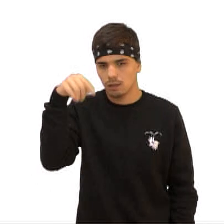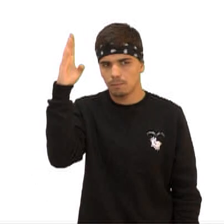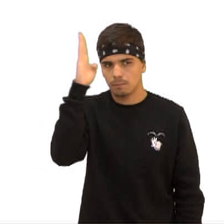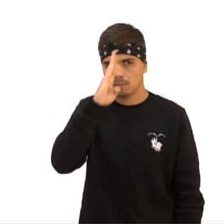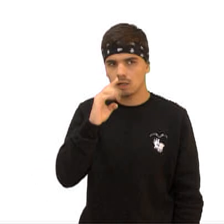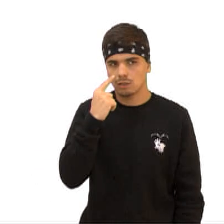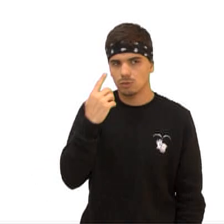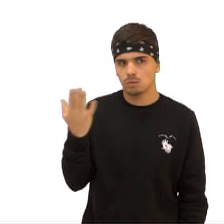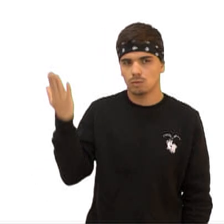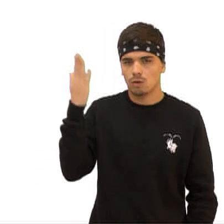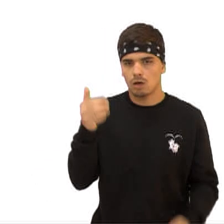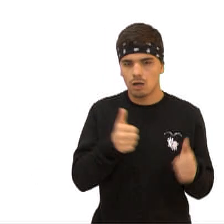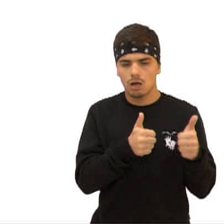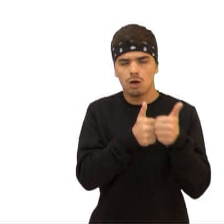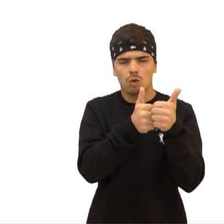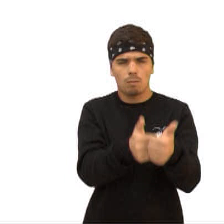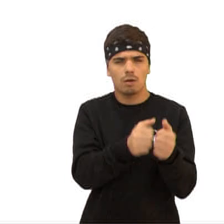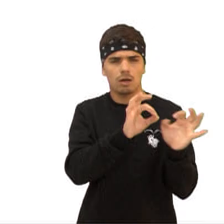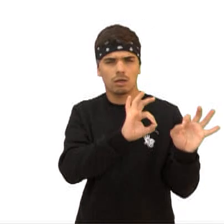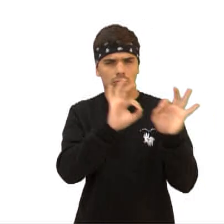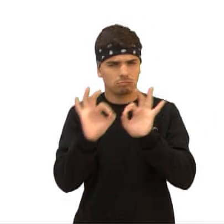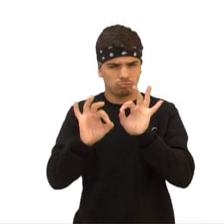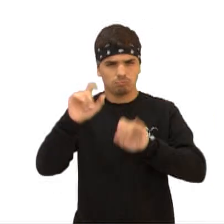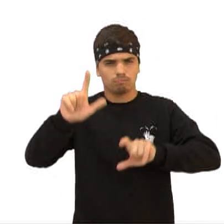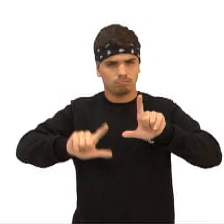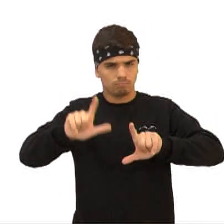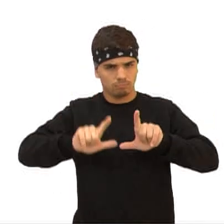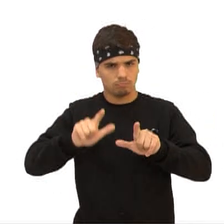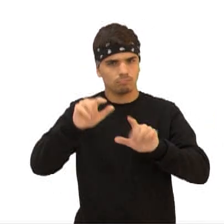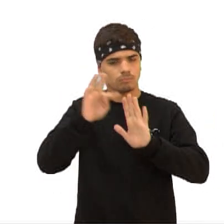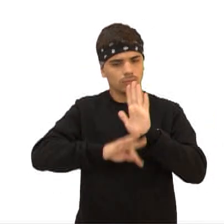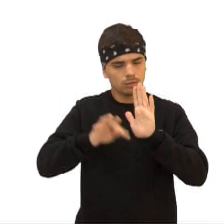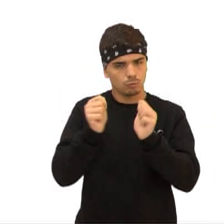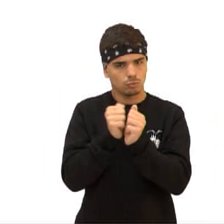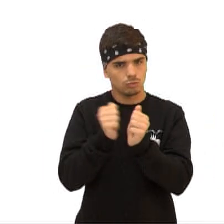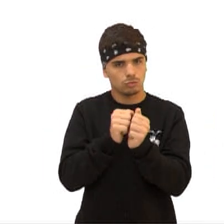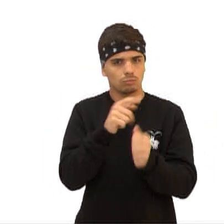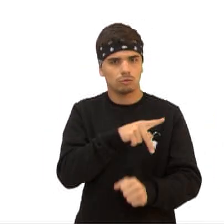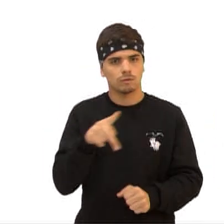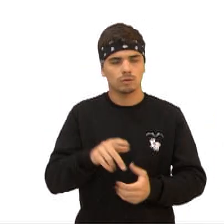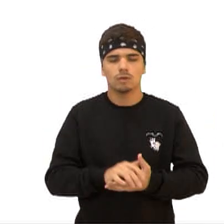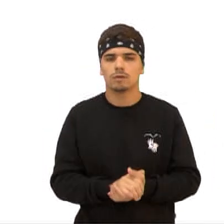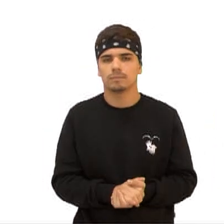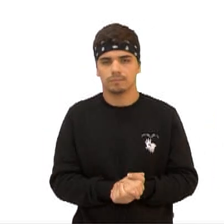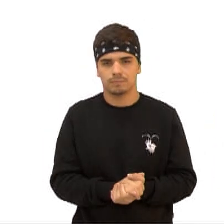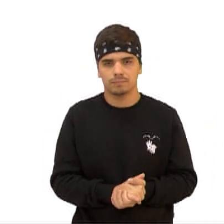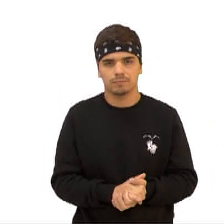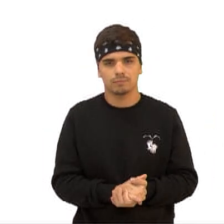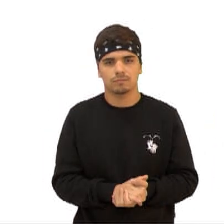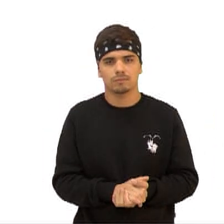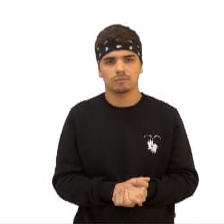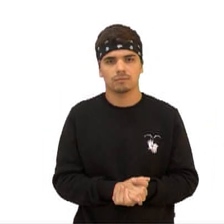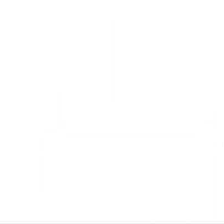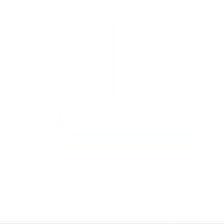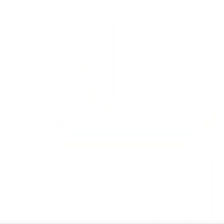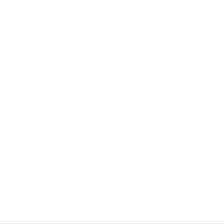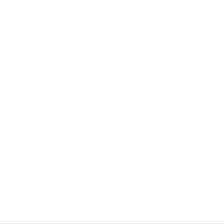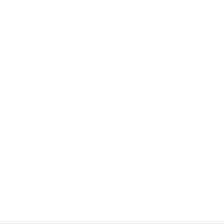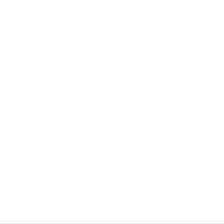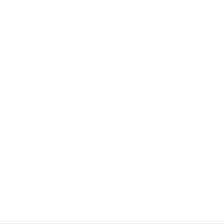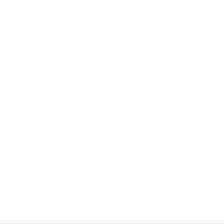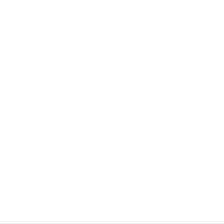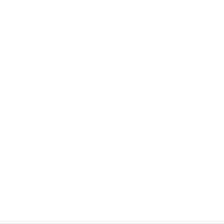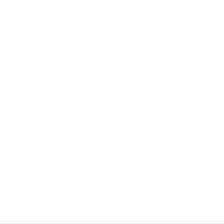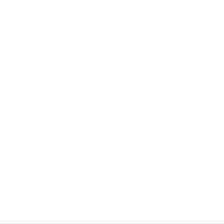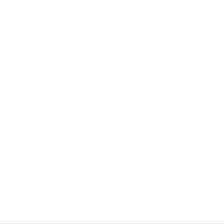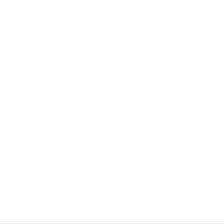of Congo origin and a Quilombola leader, being one of the pioneers of resistance to slavery of